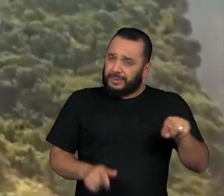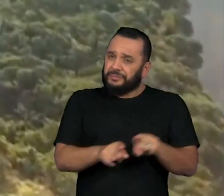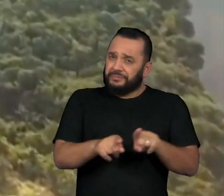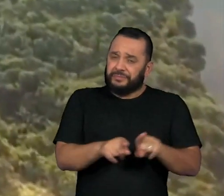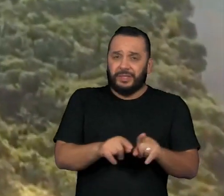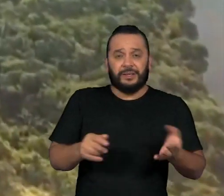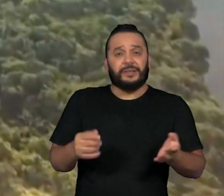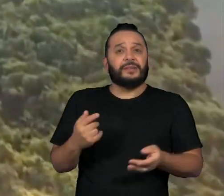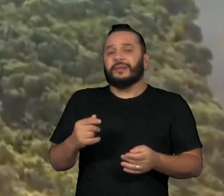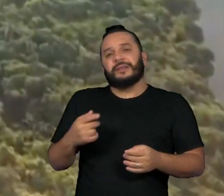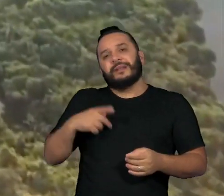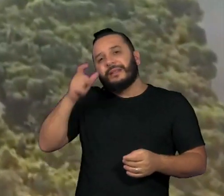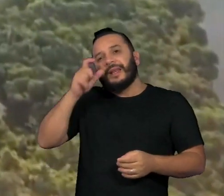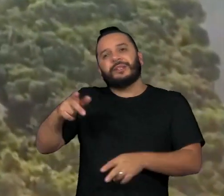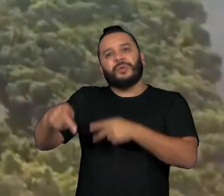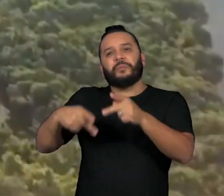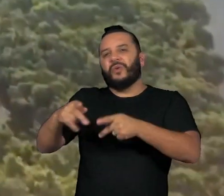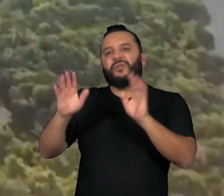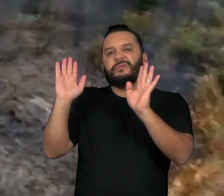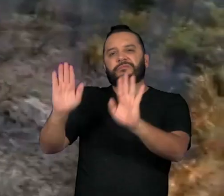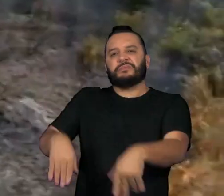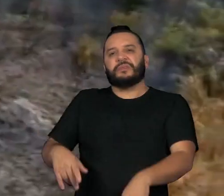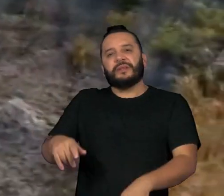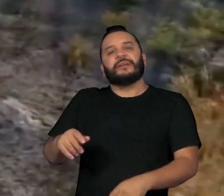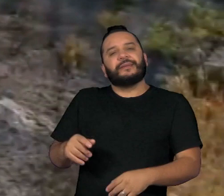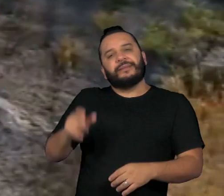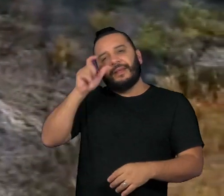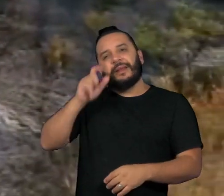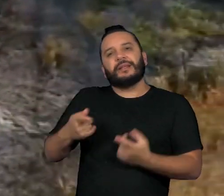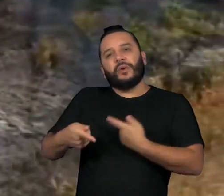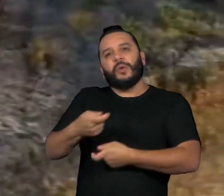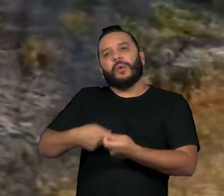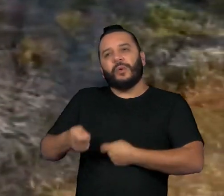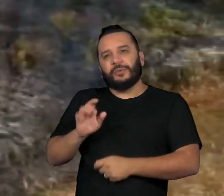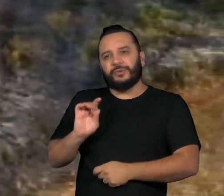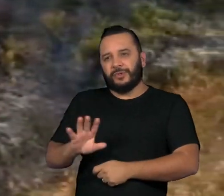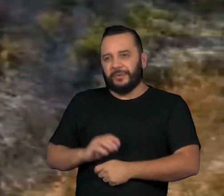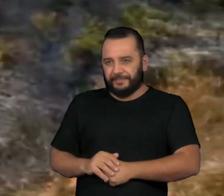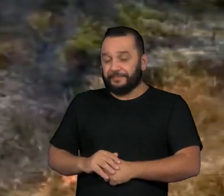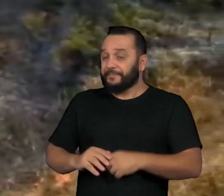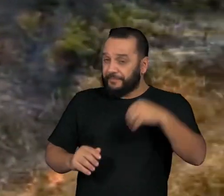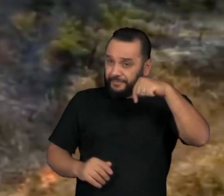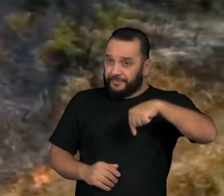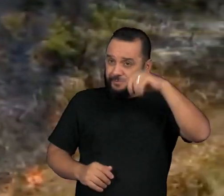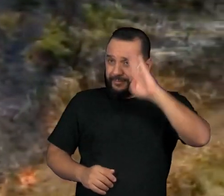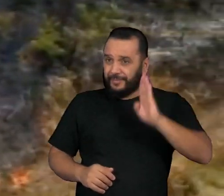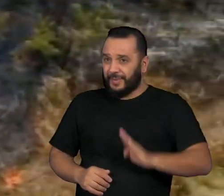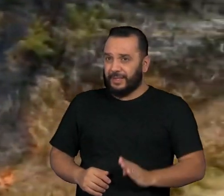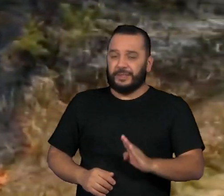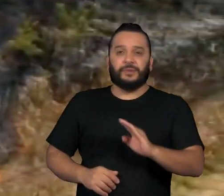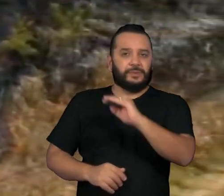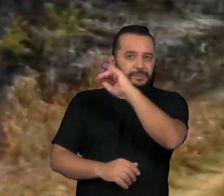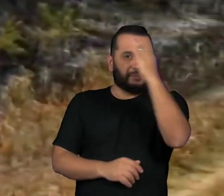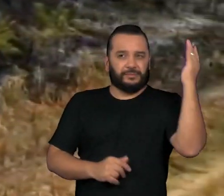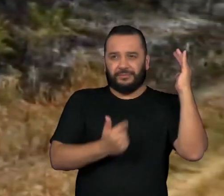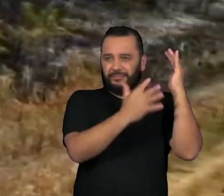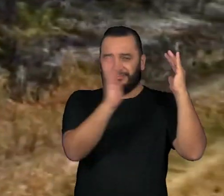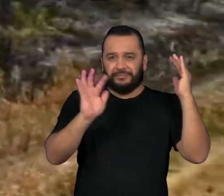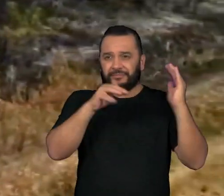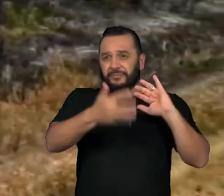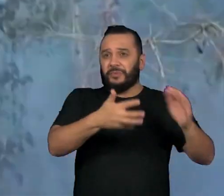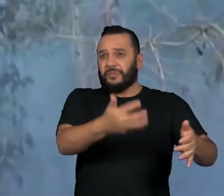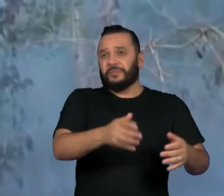sua população. No caso brasileiro, você vê que a maior parte do nosso desmatamento é causado